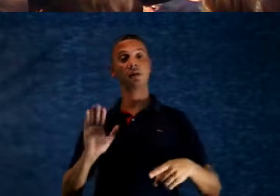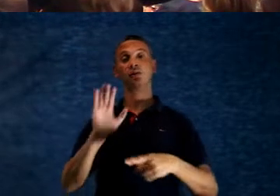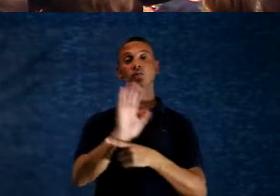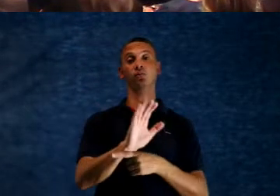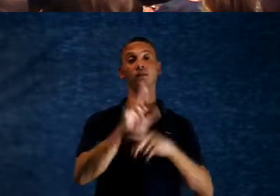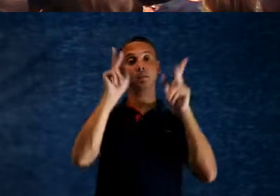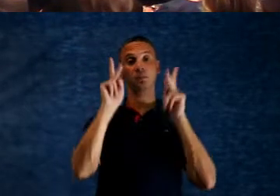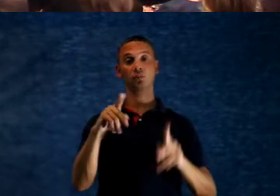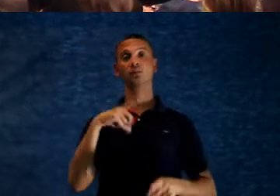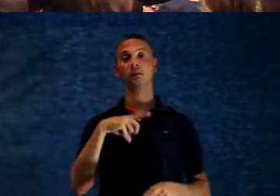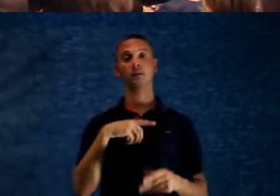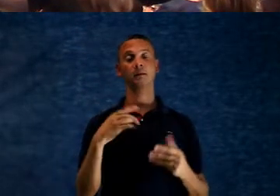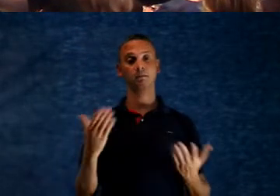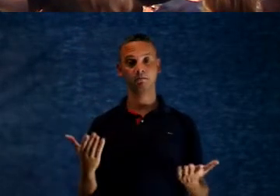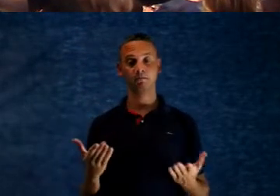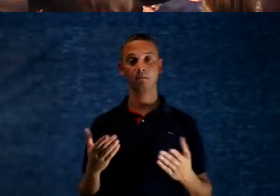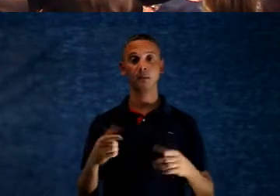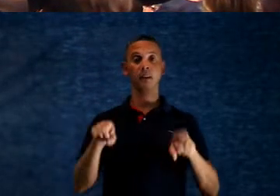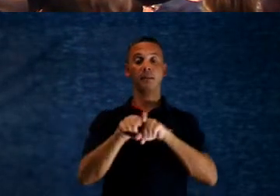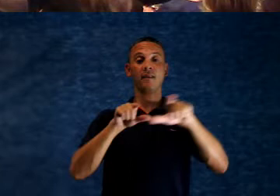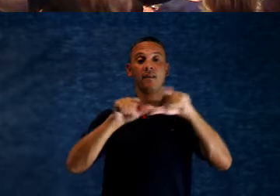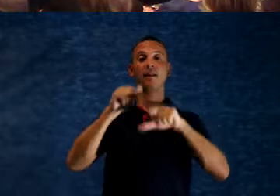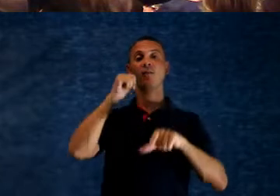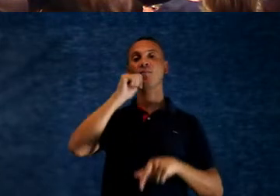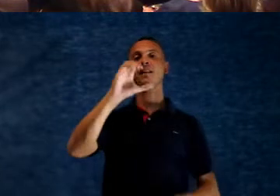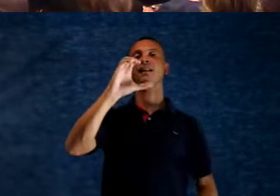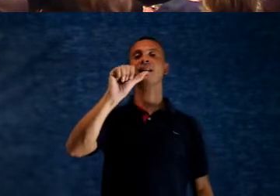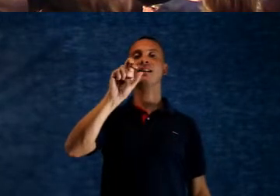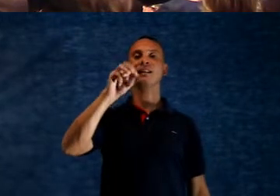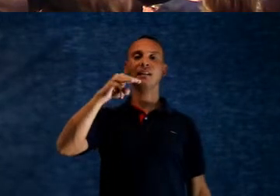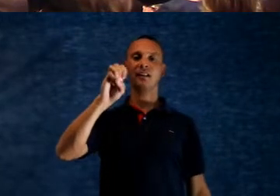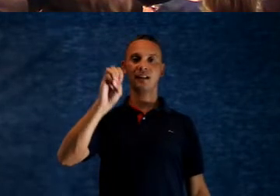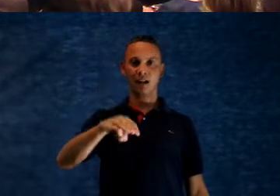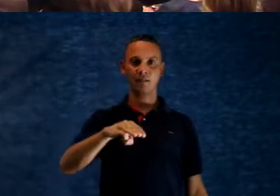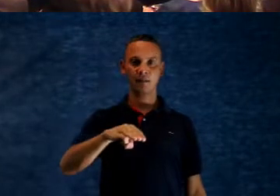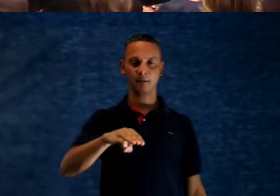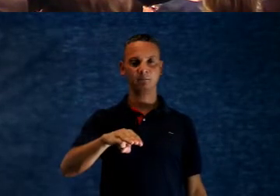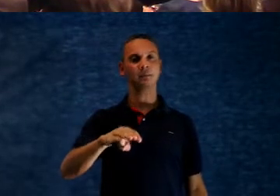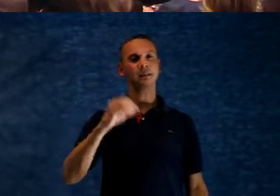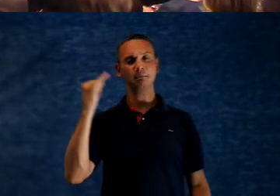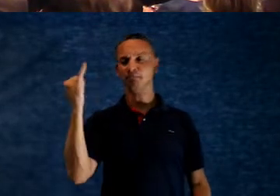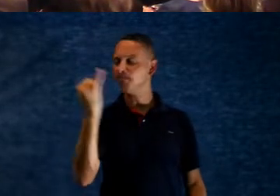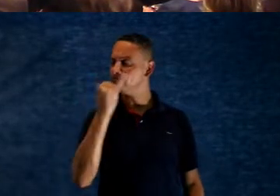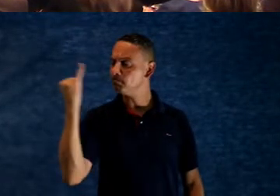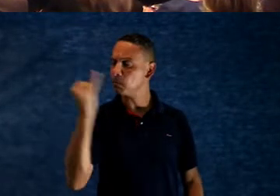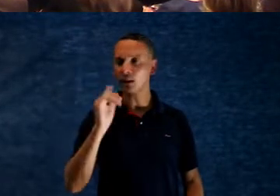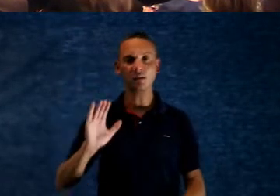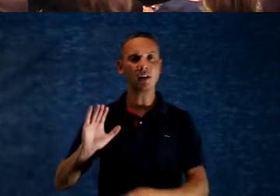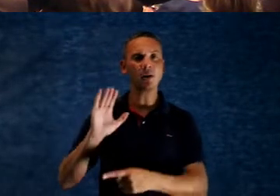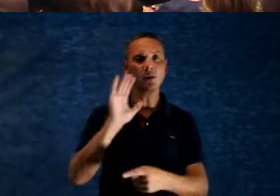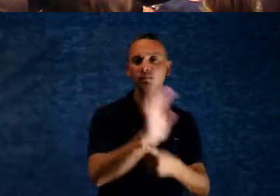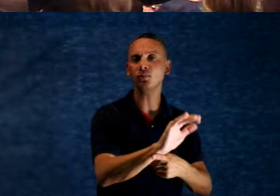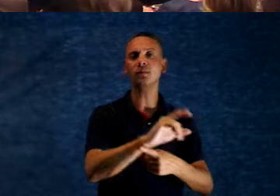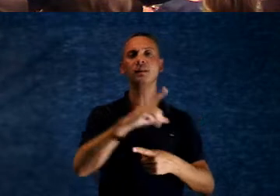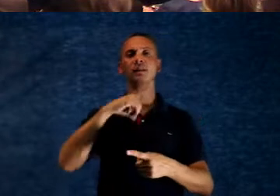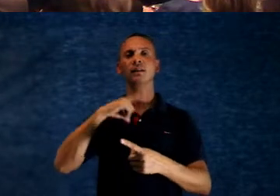habitantes desta cidade. E o trabalho de Carmen Schneider Guimarães é uma peça fundamental na